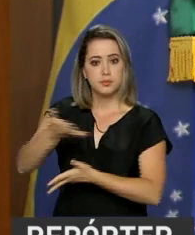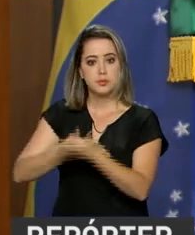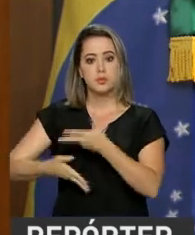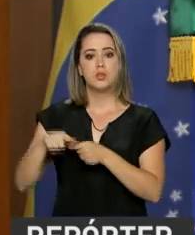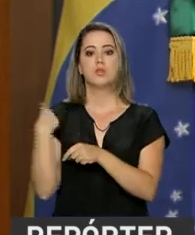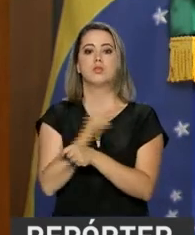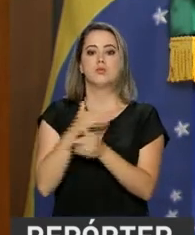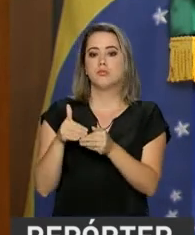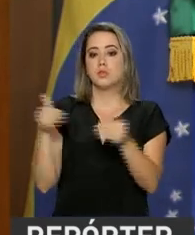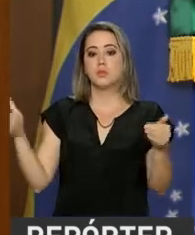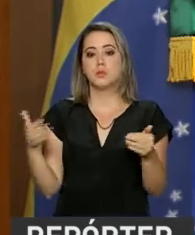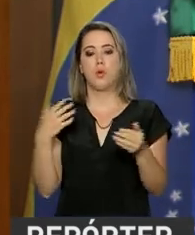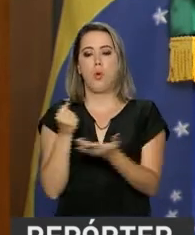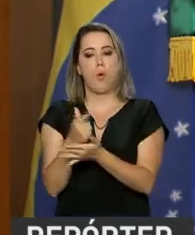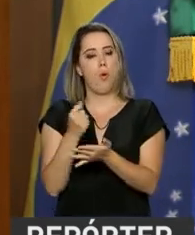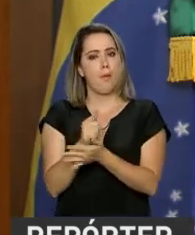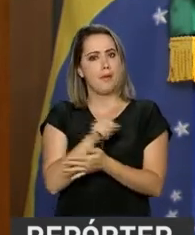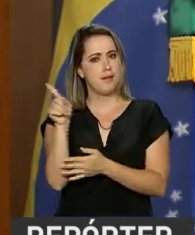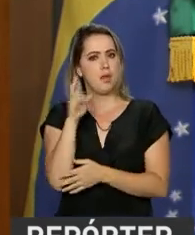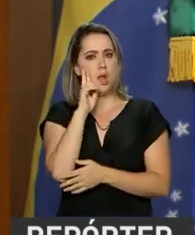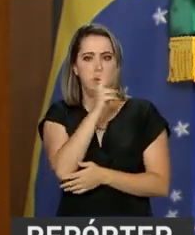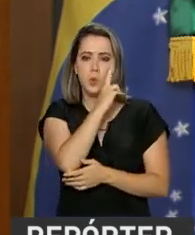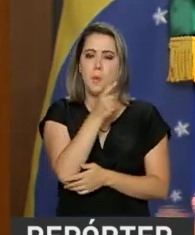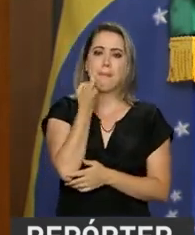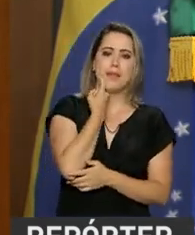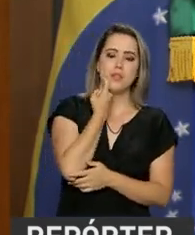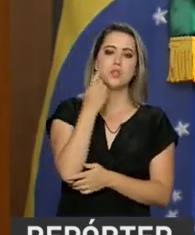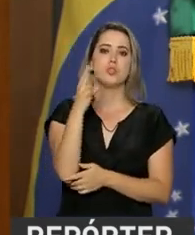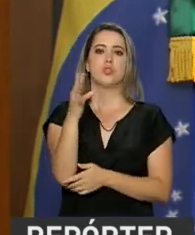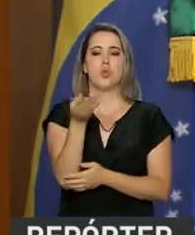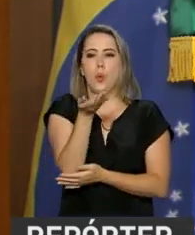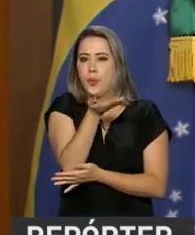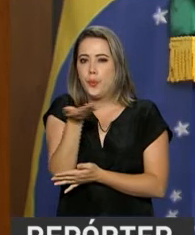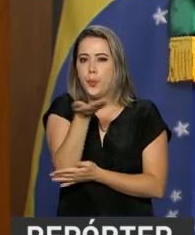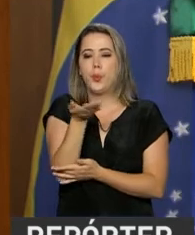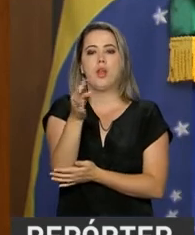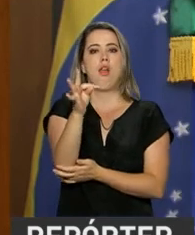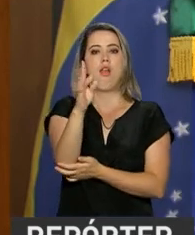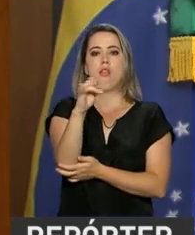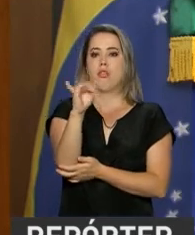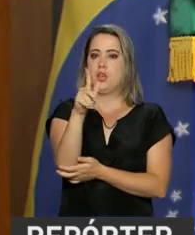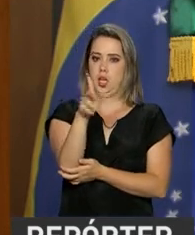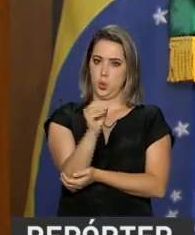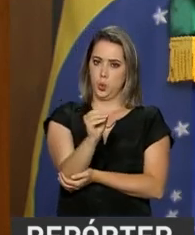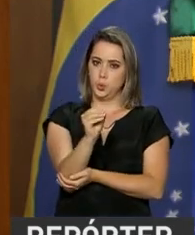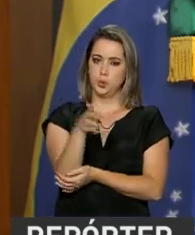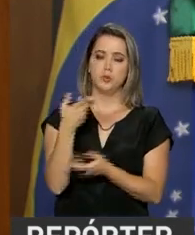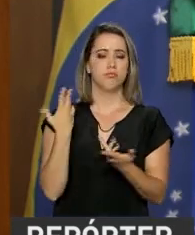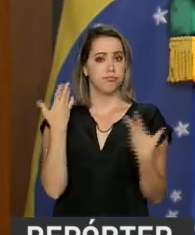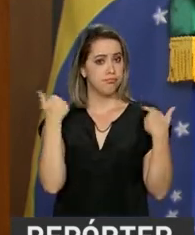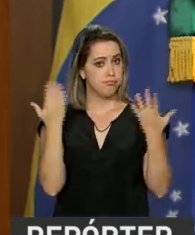o mercado para o trigo russo. O pescado russo também em breve será encontrado nas prateleiras no Brasil. E